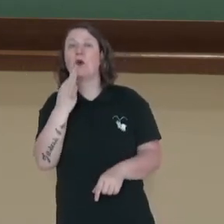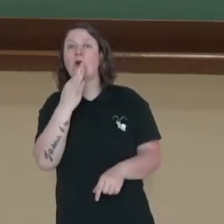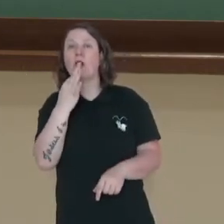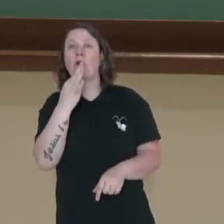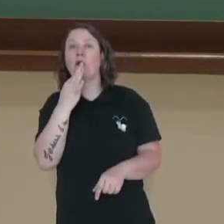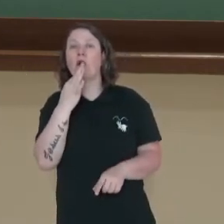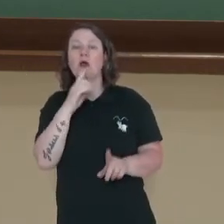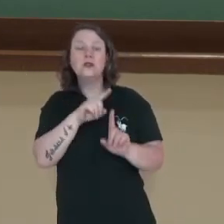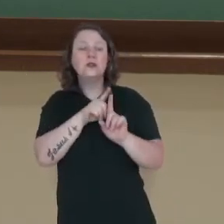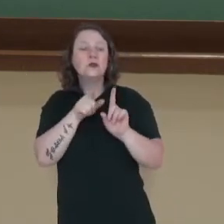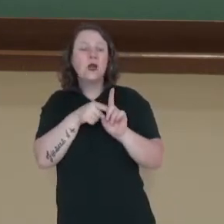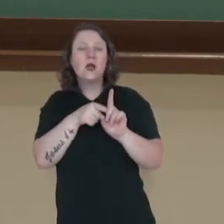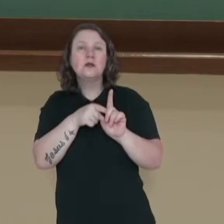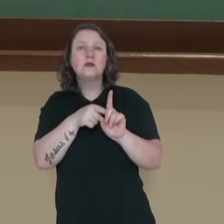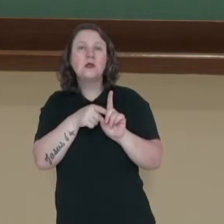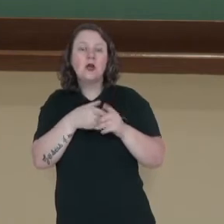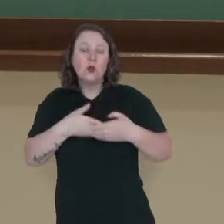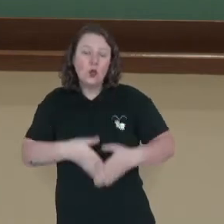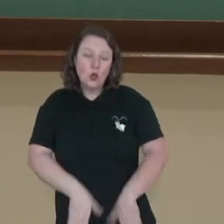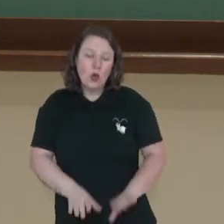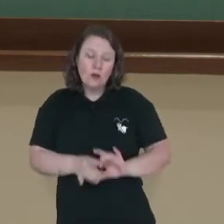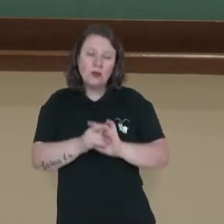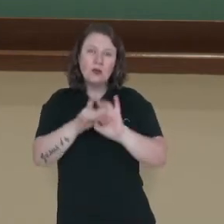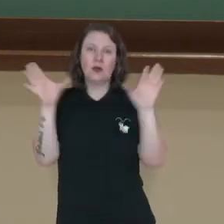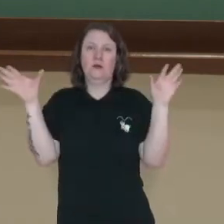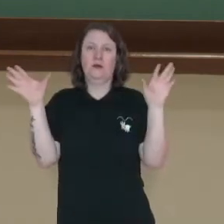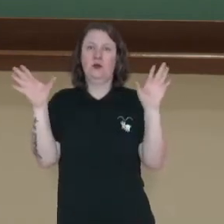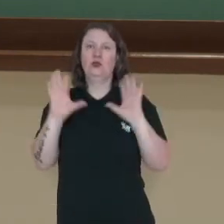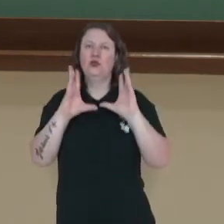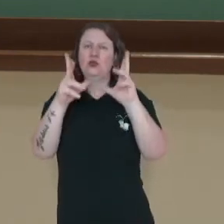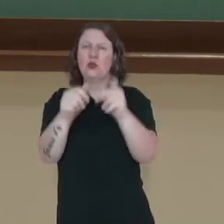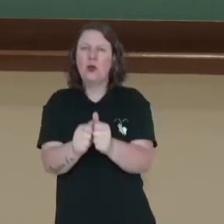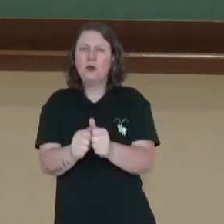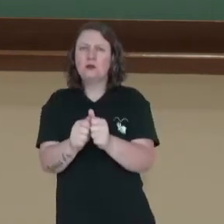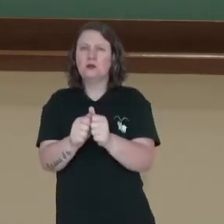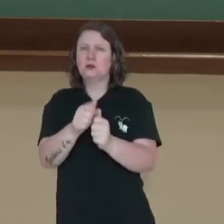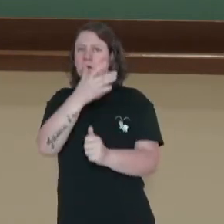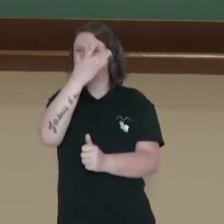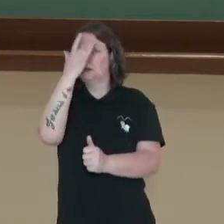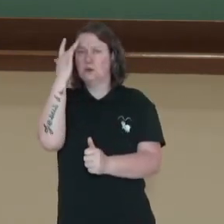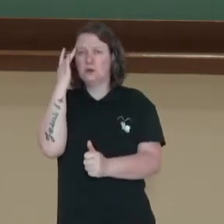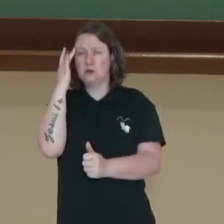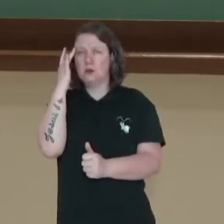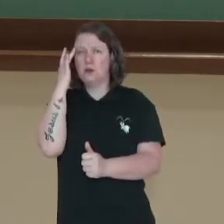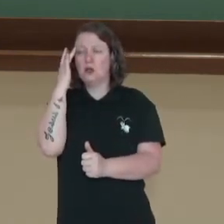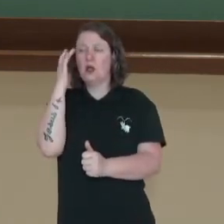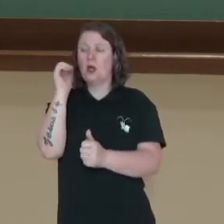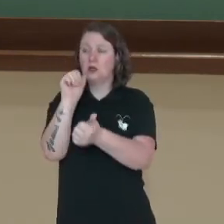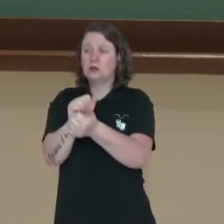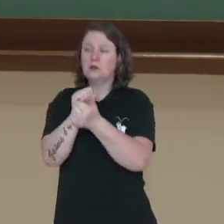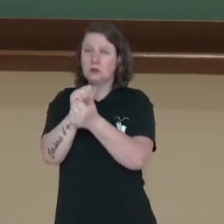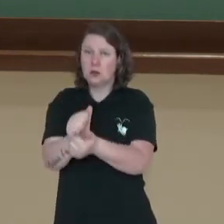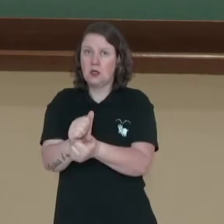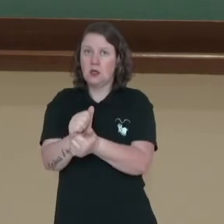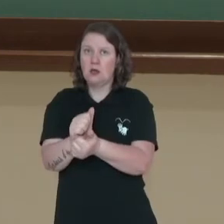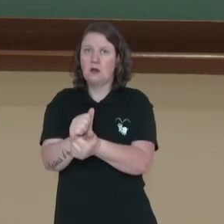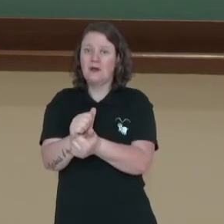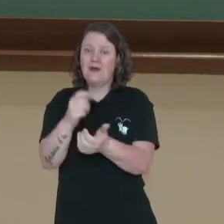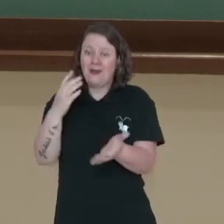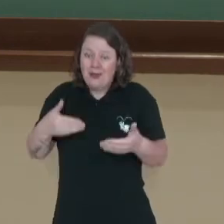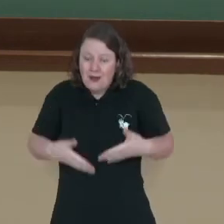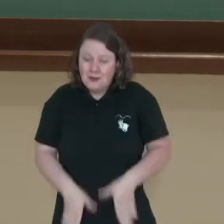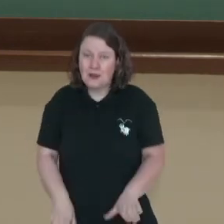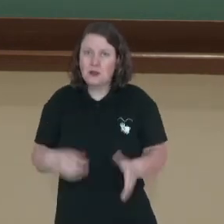Ventre Livre. Essa lei tornava os filhos e filhas de escravos nascidos a partir desta data livres, né? Então a